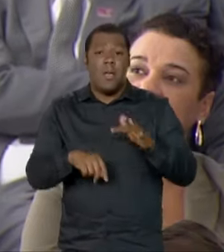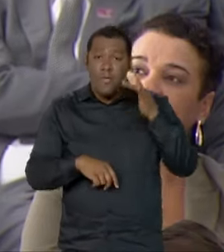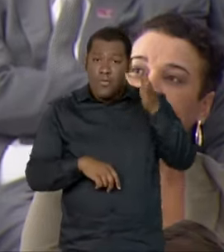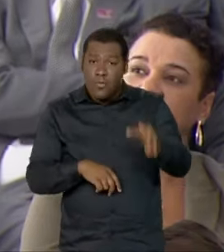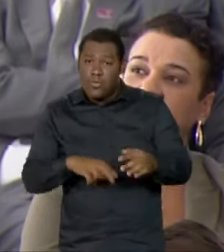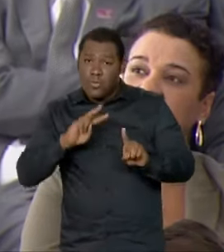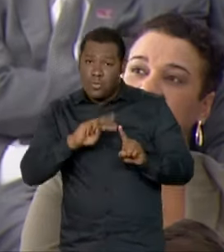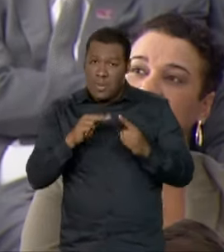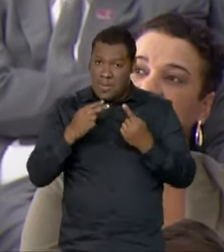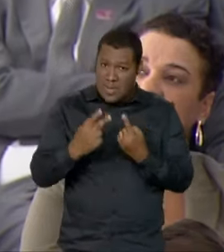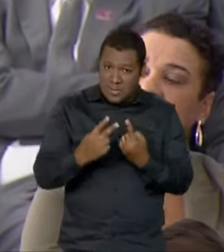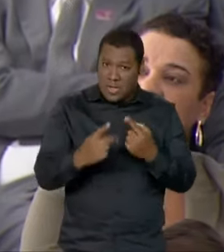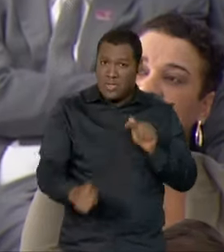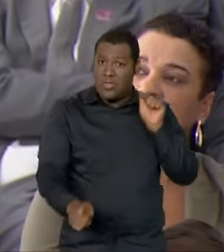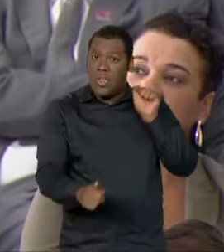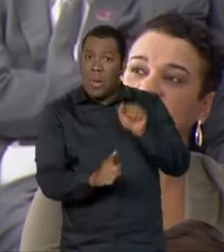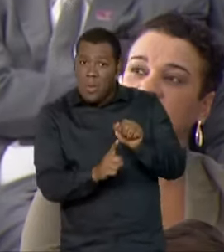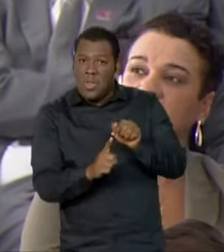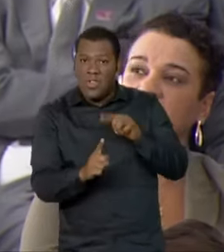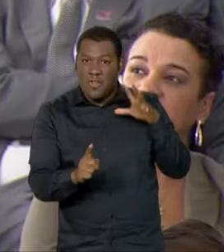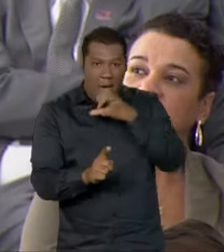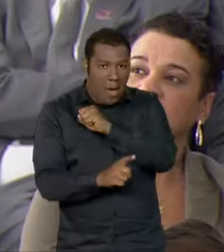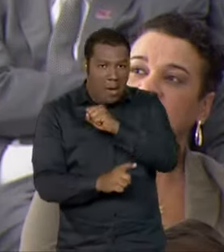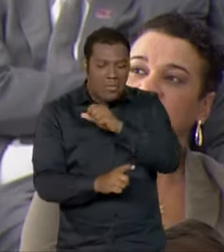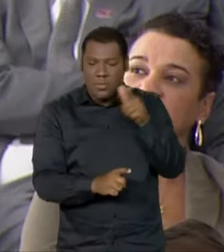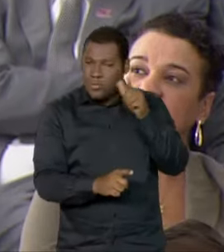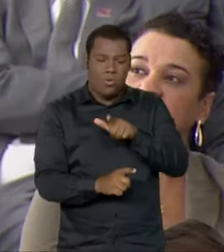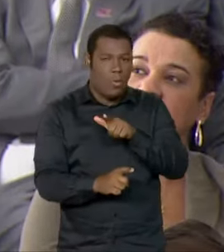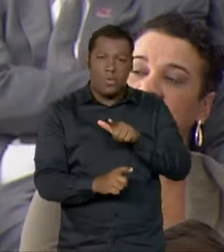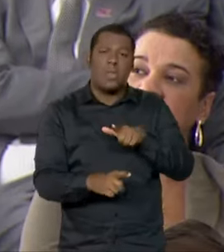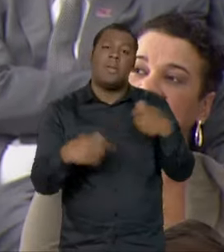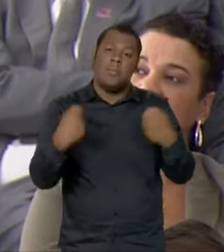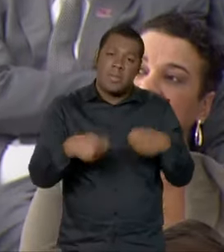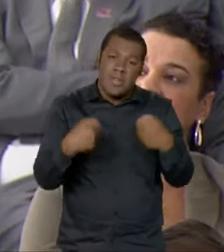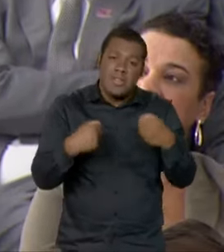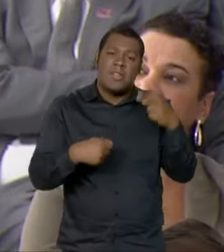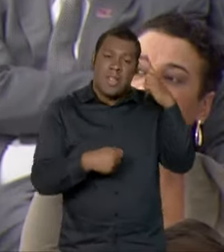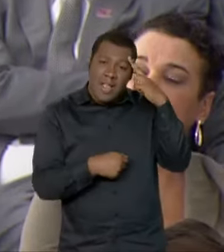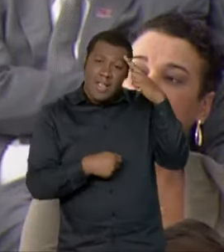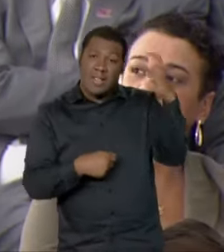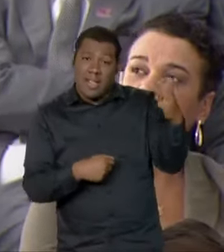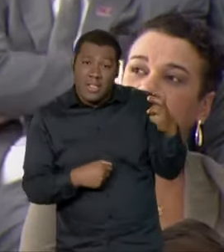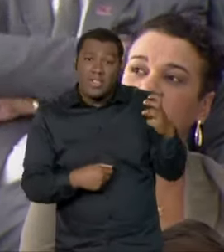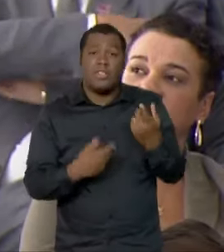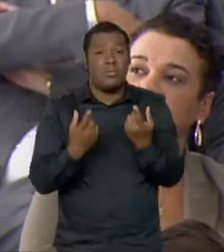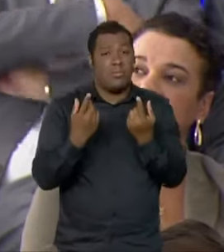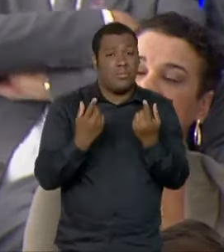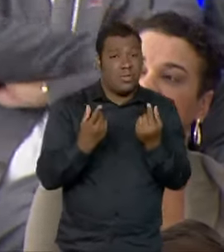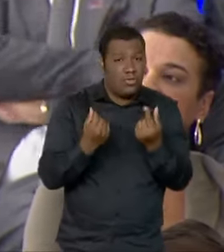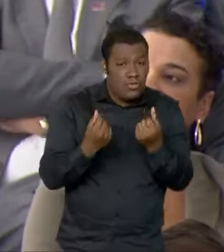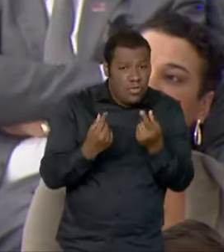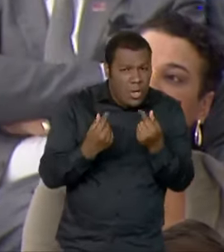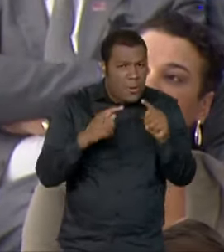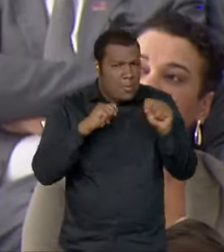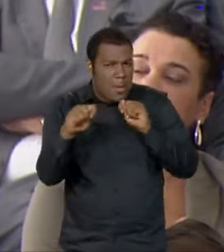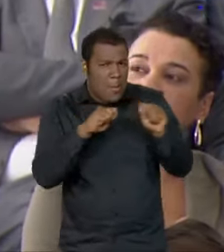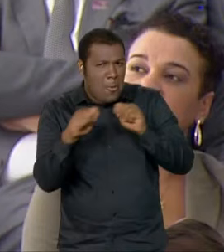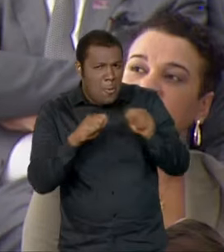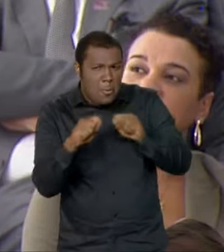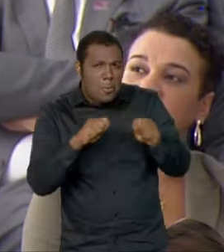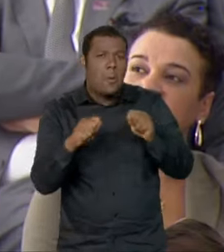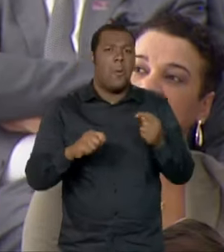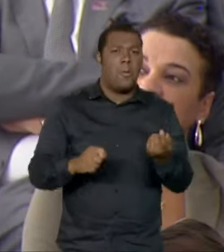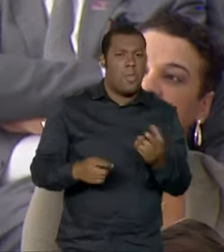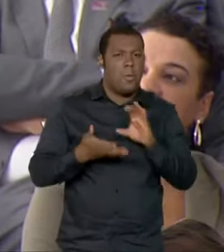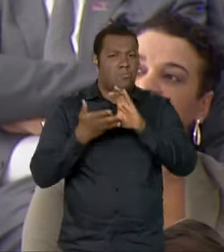mais inteligência, de muito mais criatividade, de transformar um pouco em muita coisa. Que é o que está acontecendo,